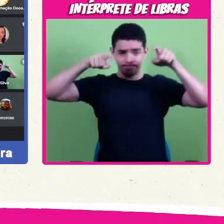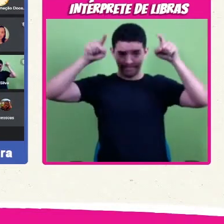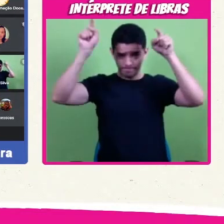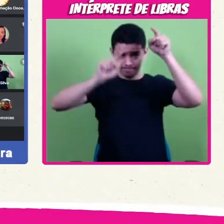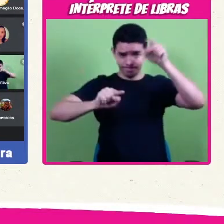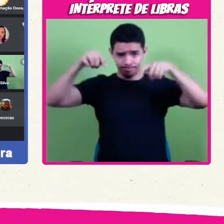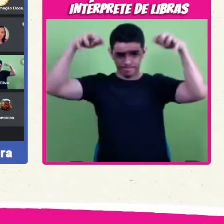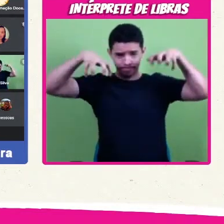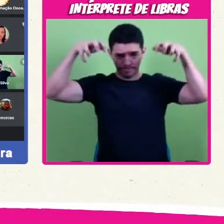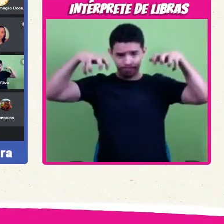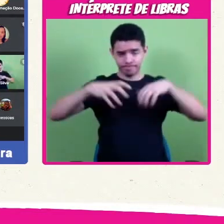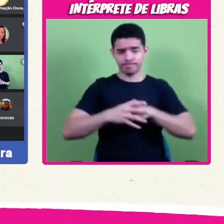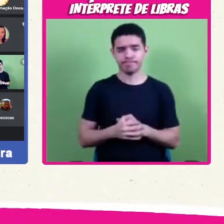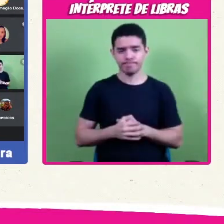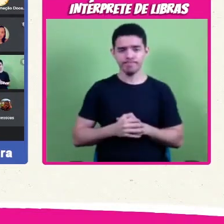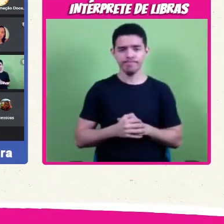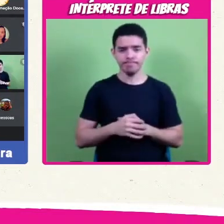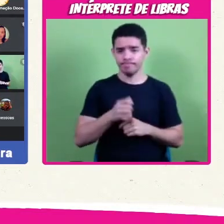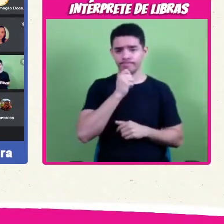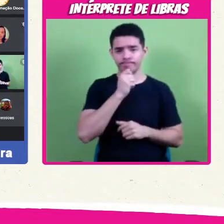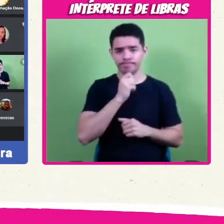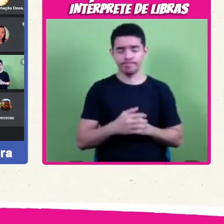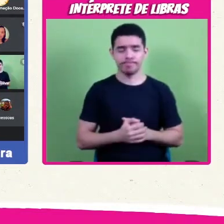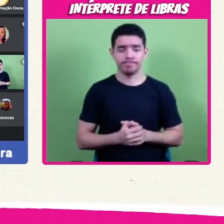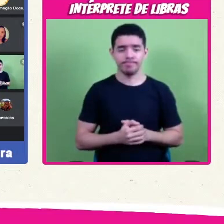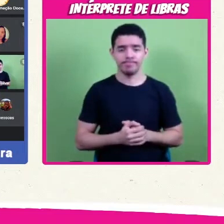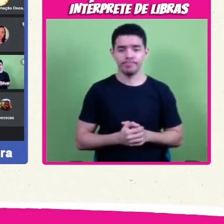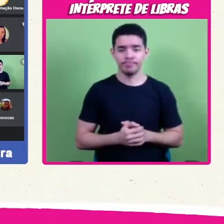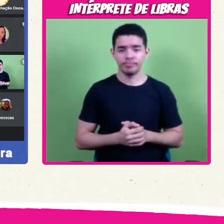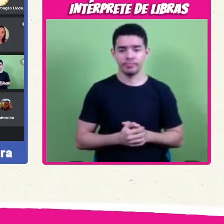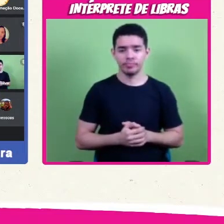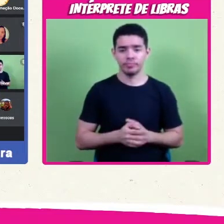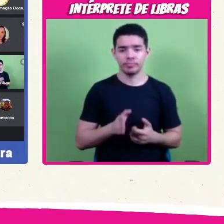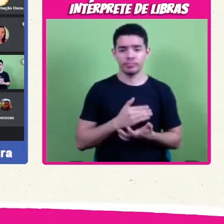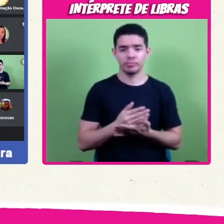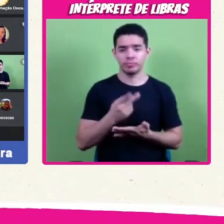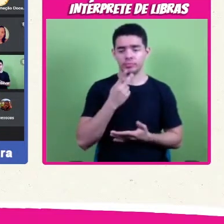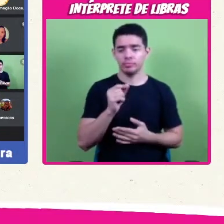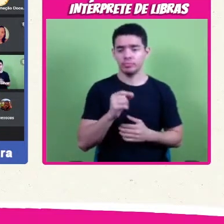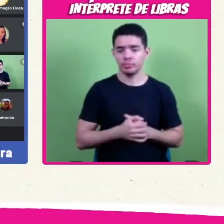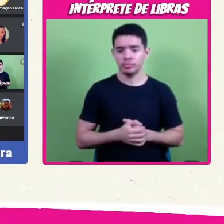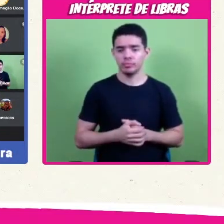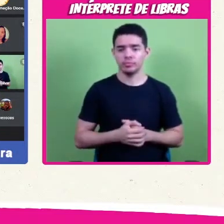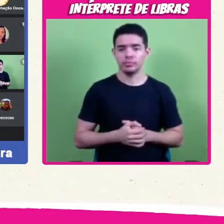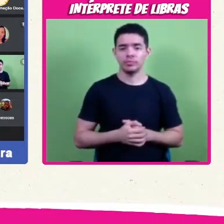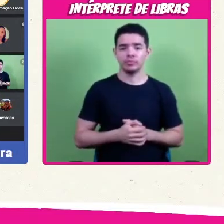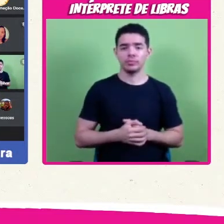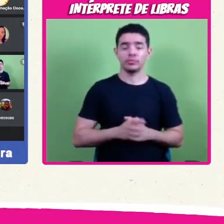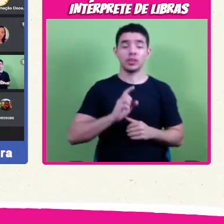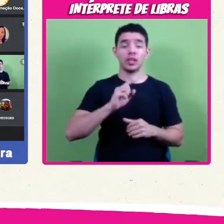né? Começa logo nos primeiros minutos, uma pessoa dizendo: depois que eu passei a falar eu sou,